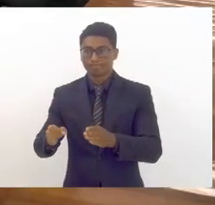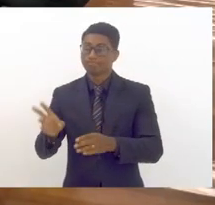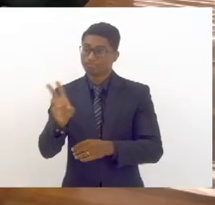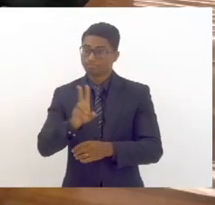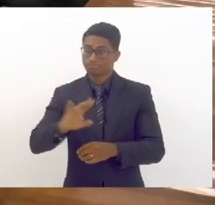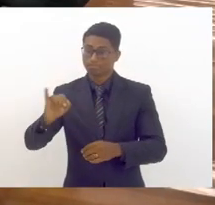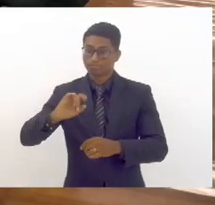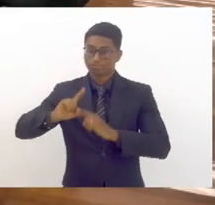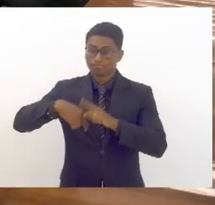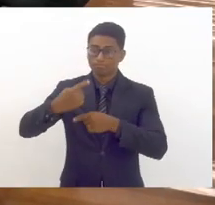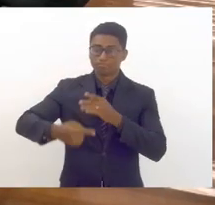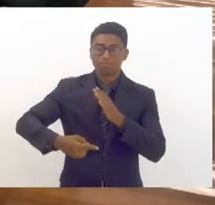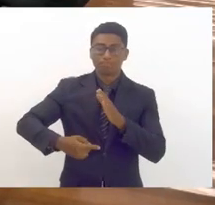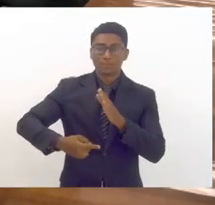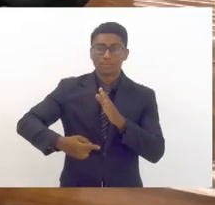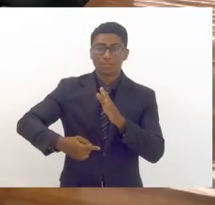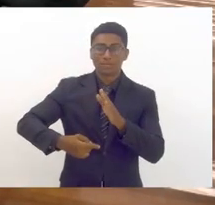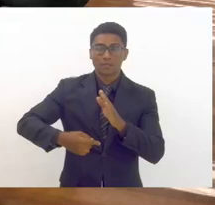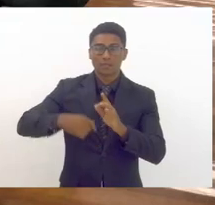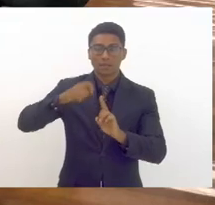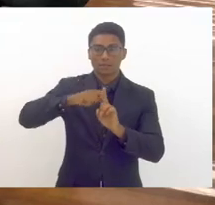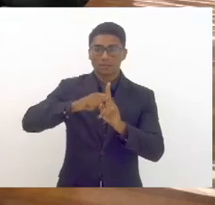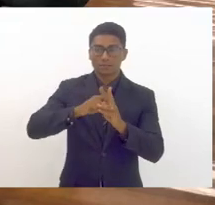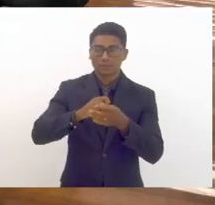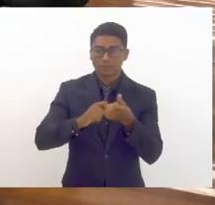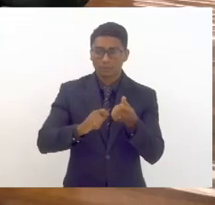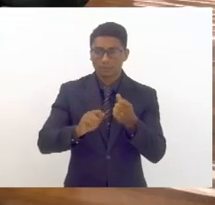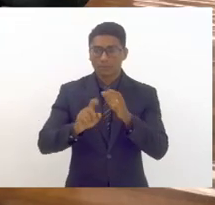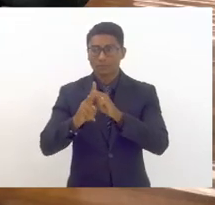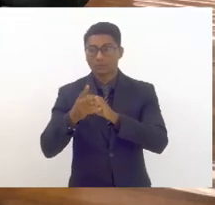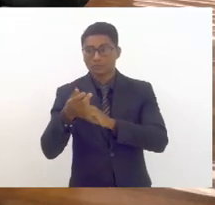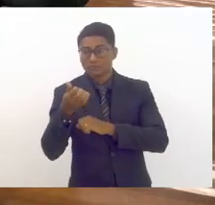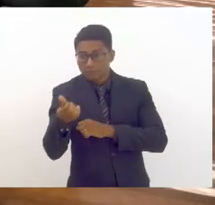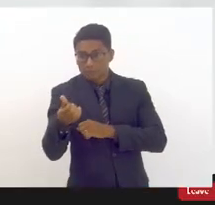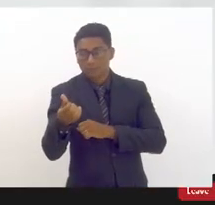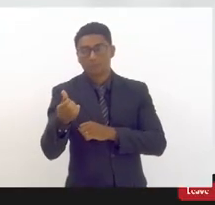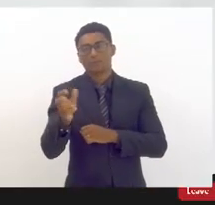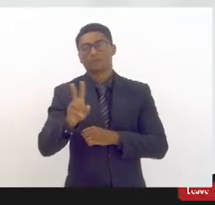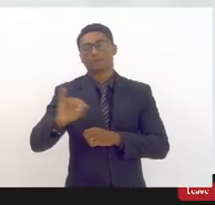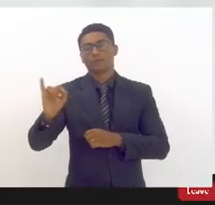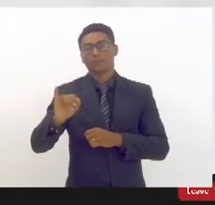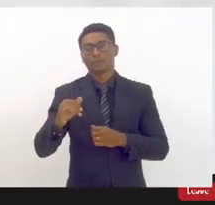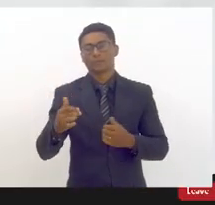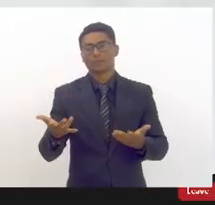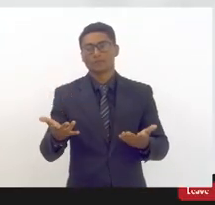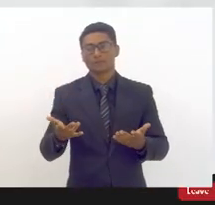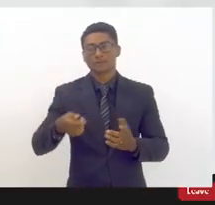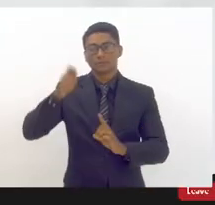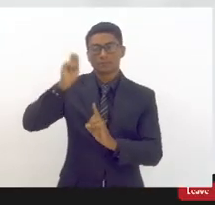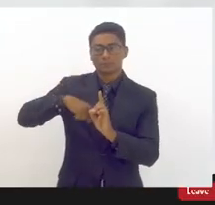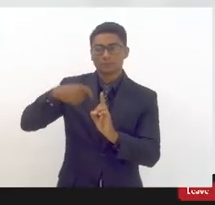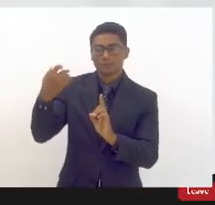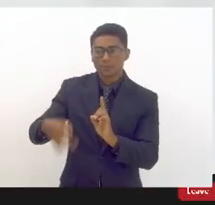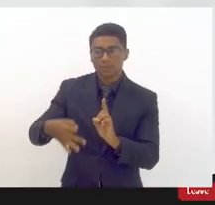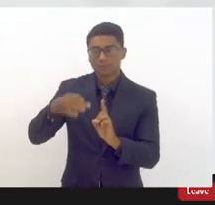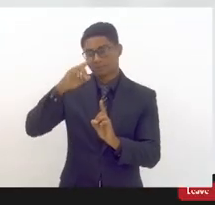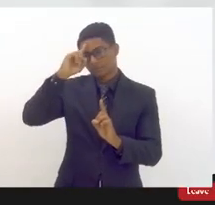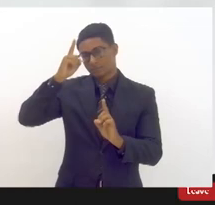segundo semestre. Tem aí um pouco para cá, um pouco para lá, em relação ao em que mês do segundo semestre. Está acabando de